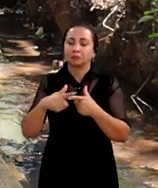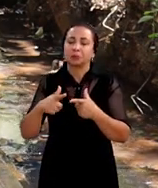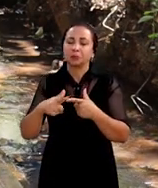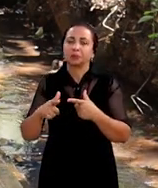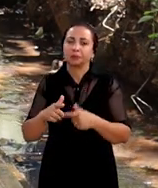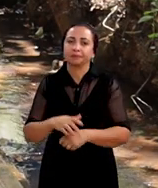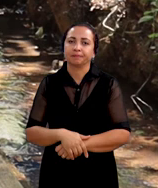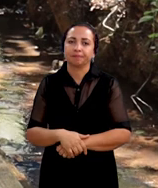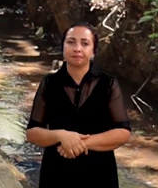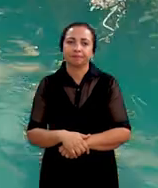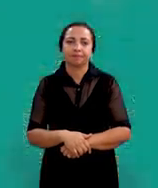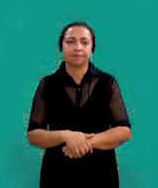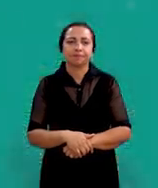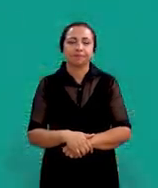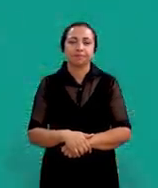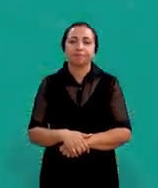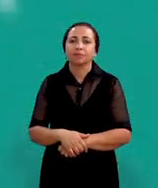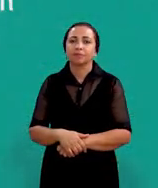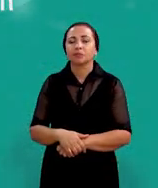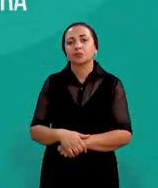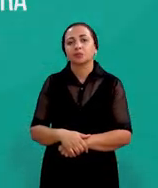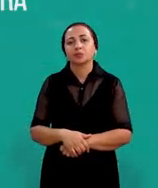trazer sérias complicações.